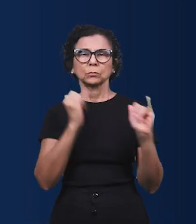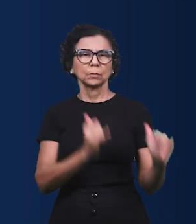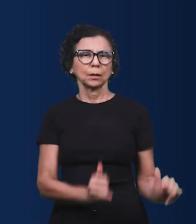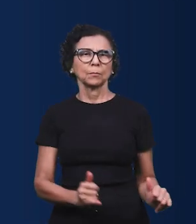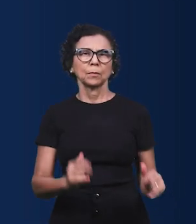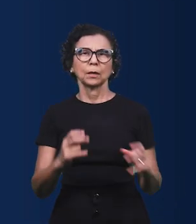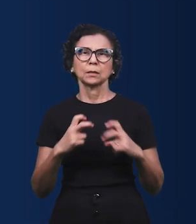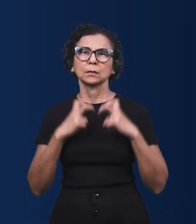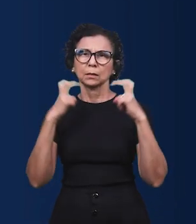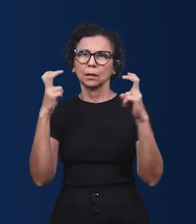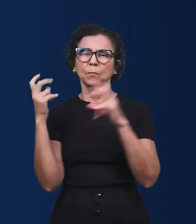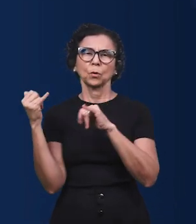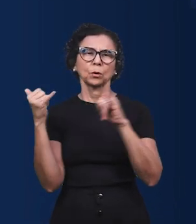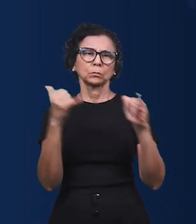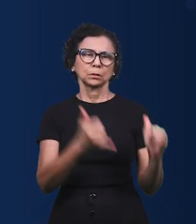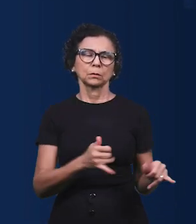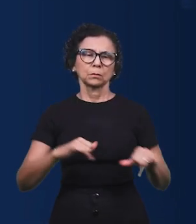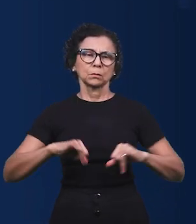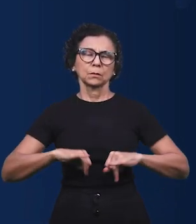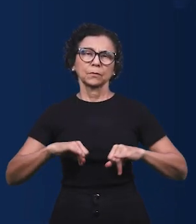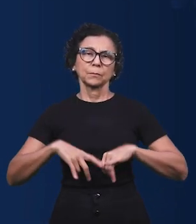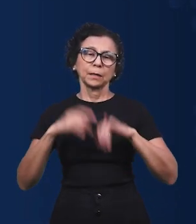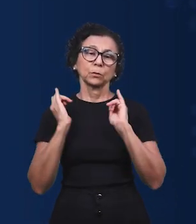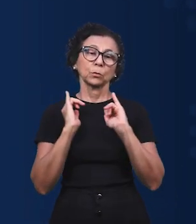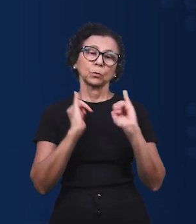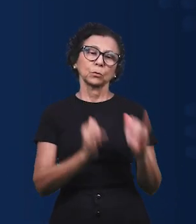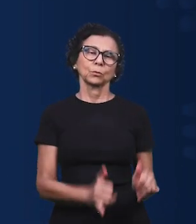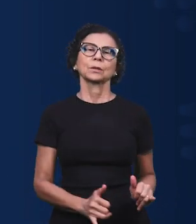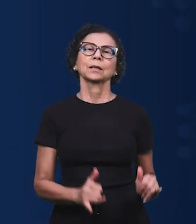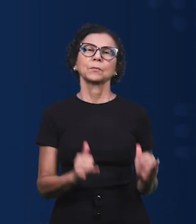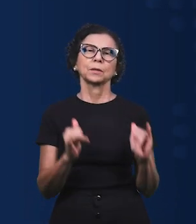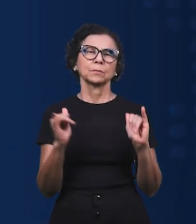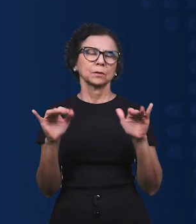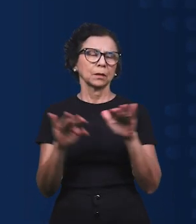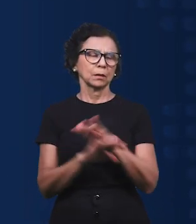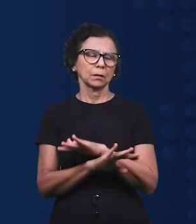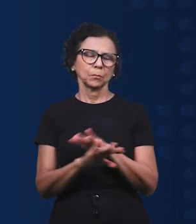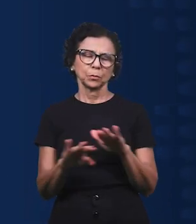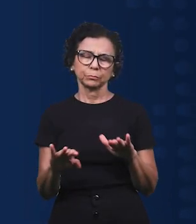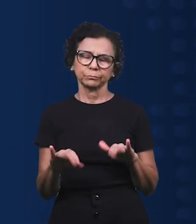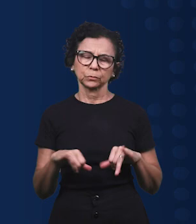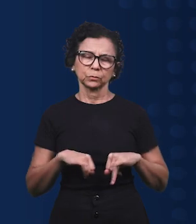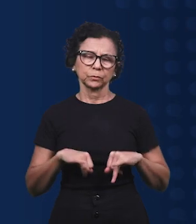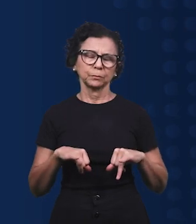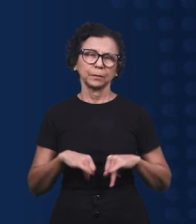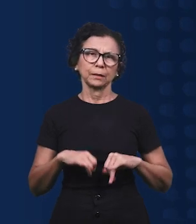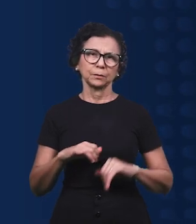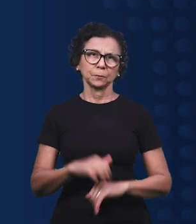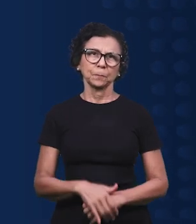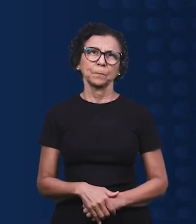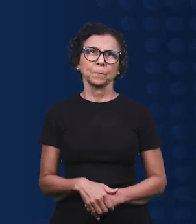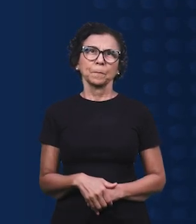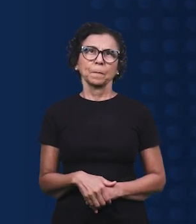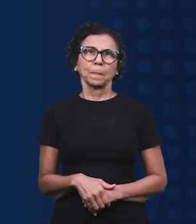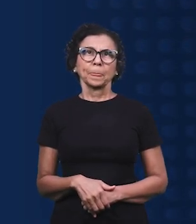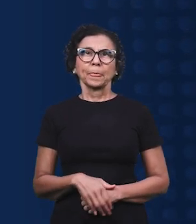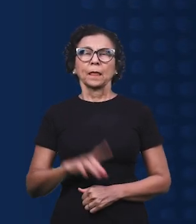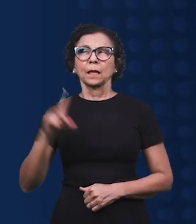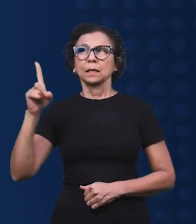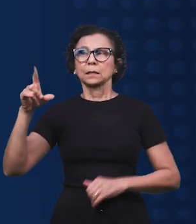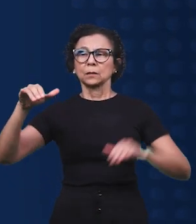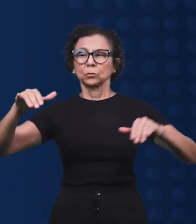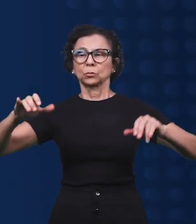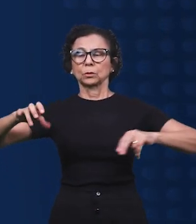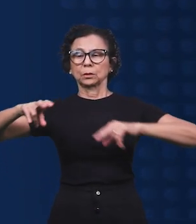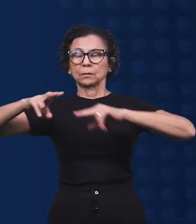nem clamor, nem dor, porque já as primeiras coisas são passadas. E o que estava sentado sobre o trono diz: